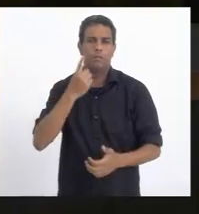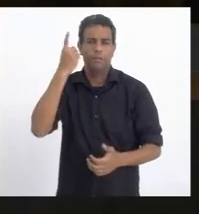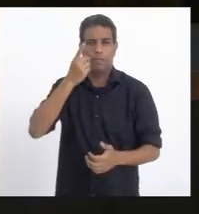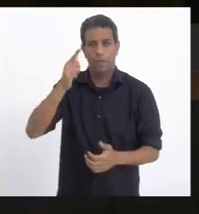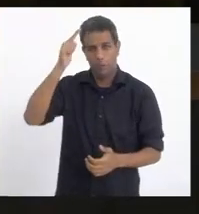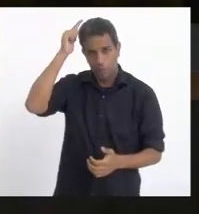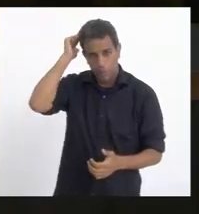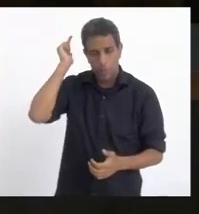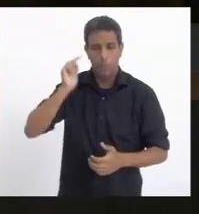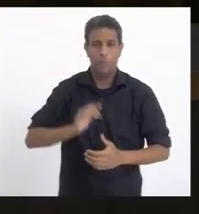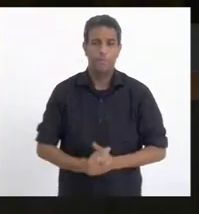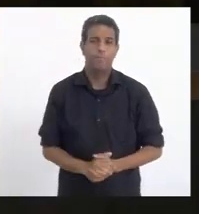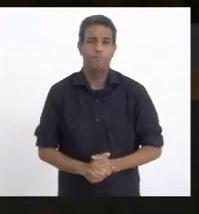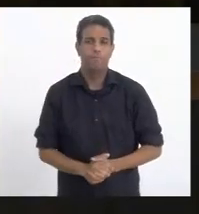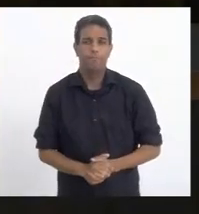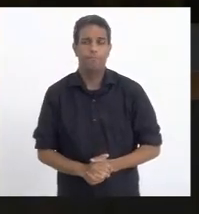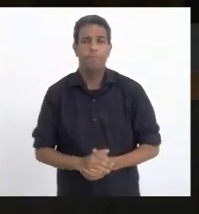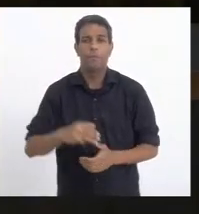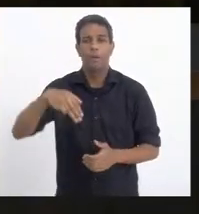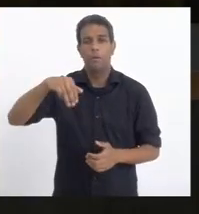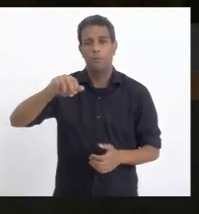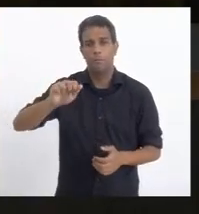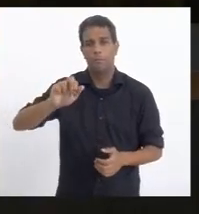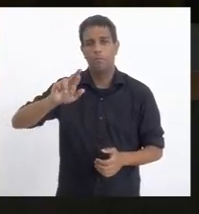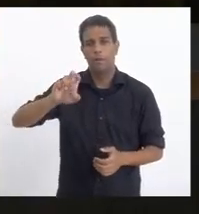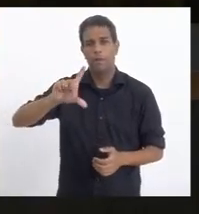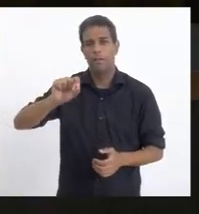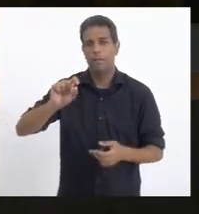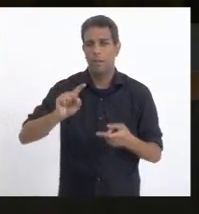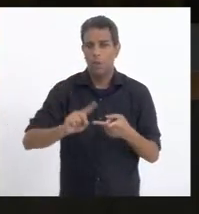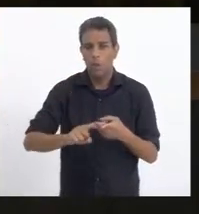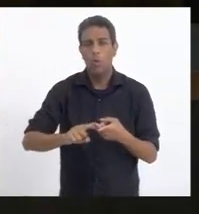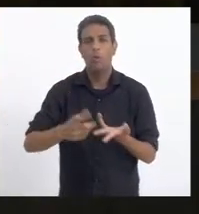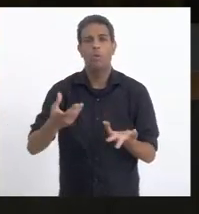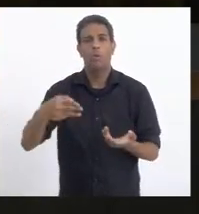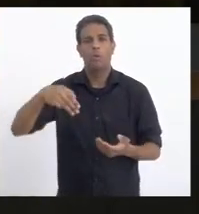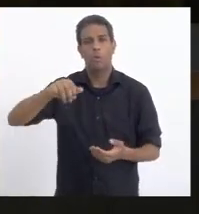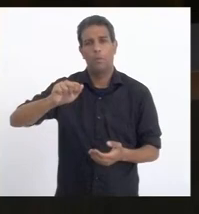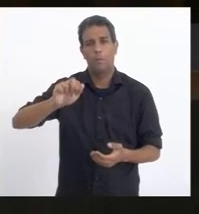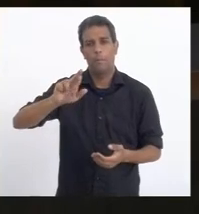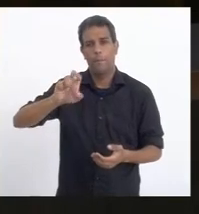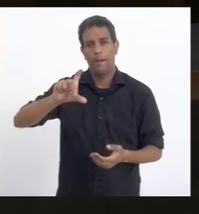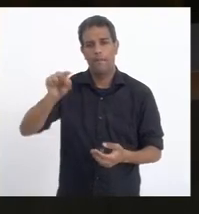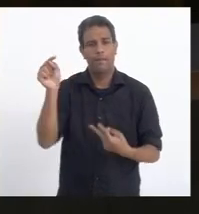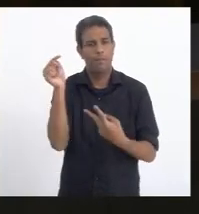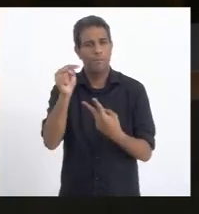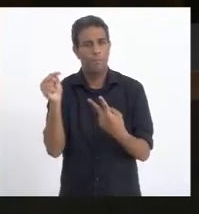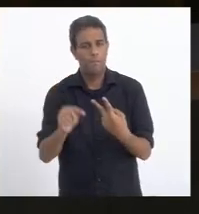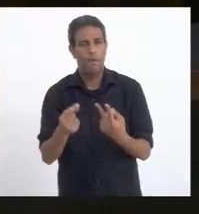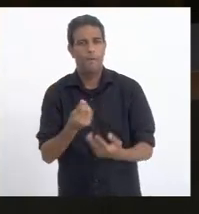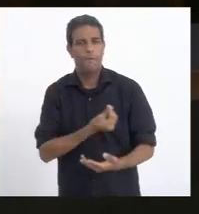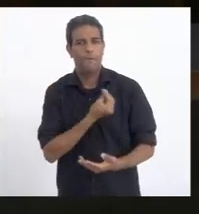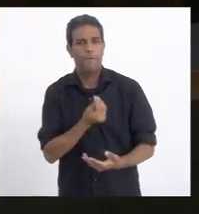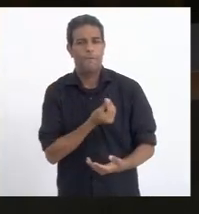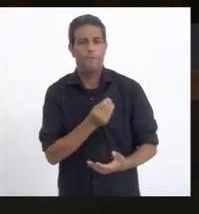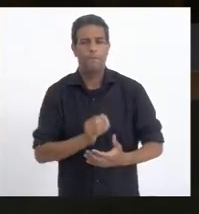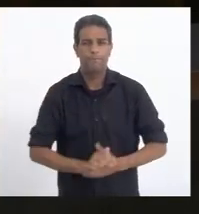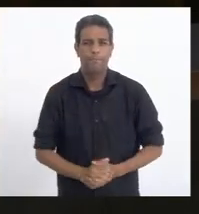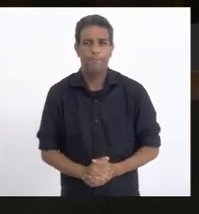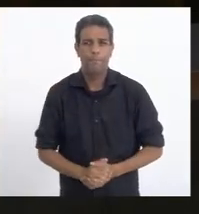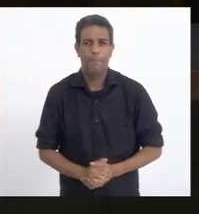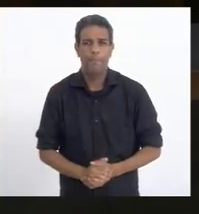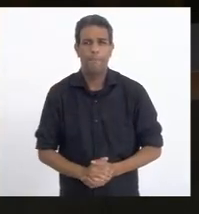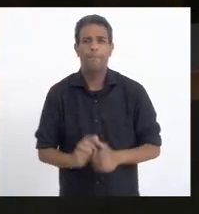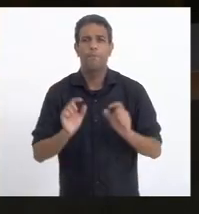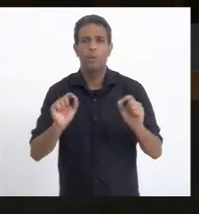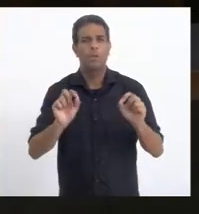palcos Deputado Marcelo Dino Deputado Marcio Marcio Alberto também presente e aí